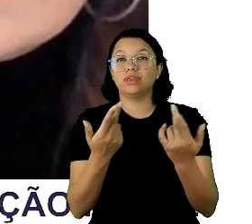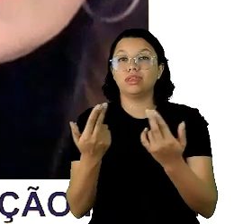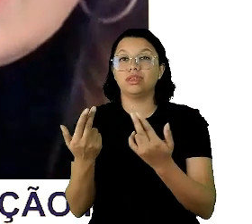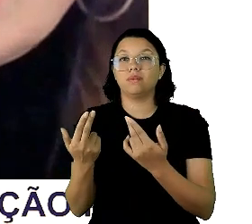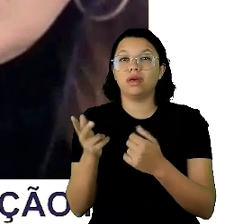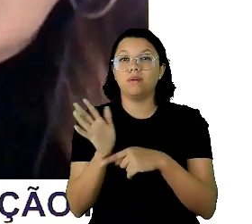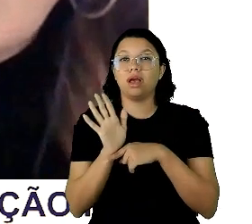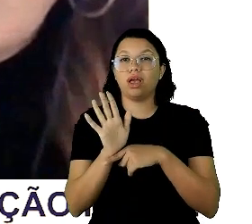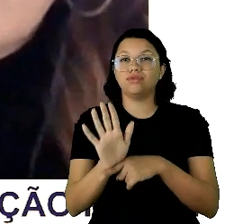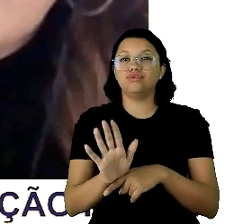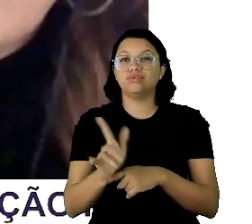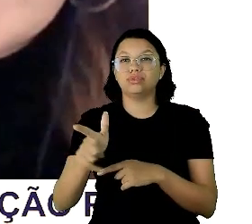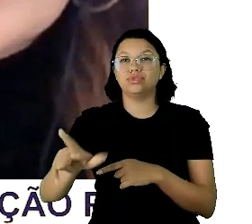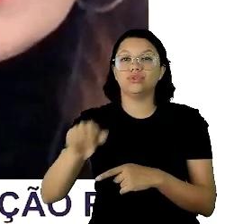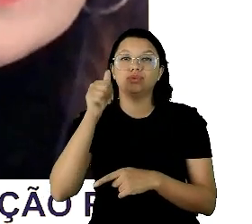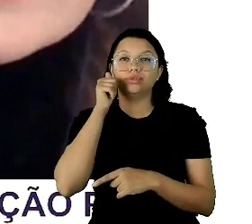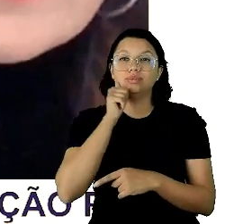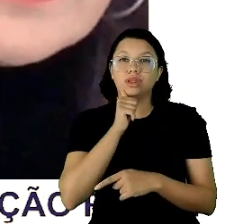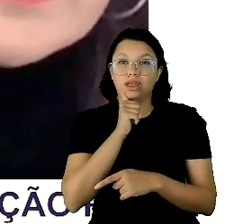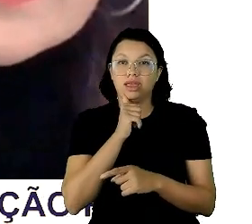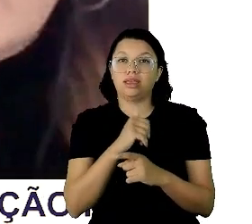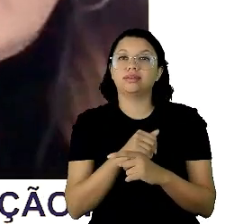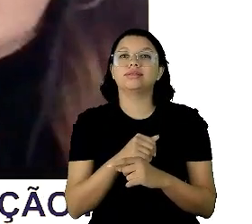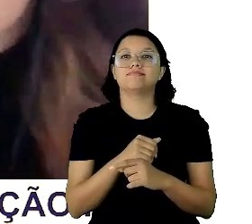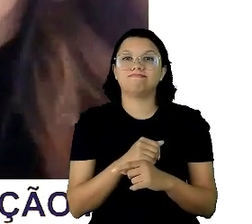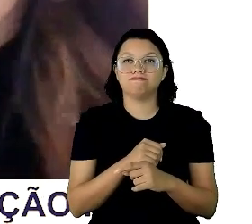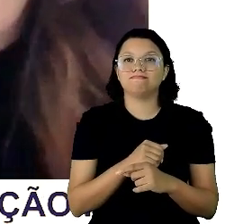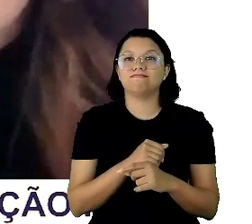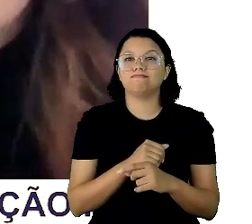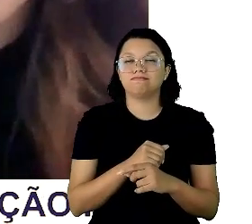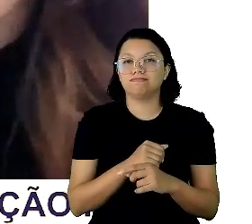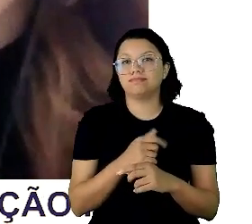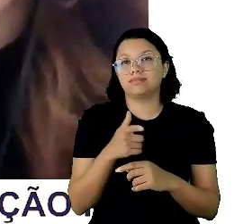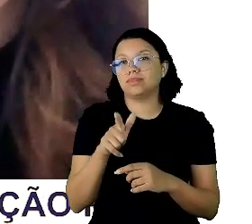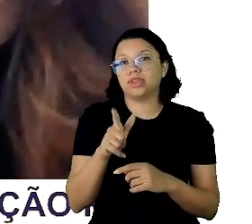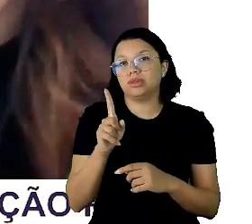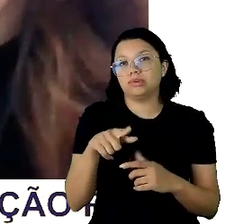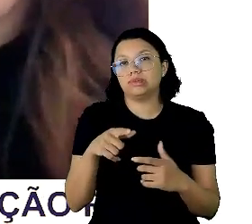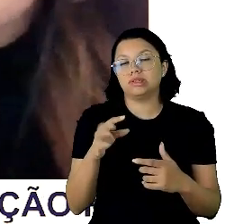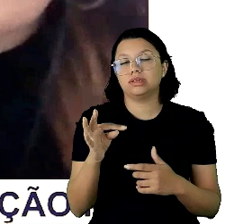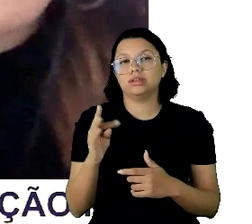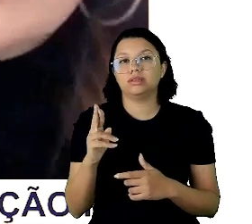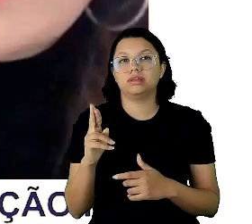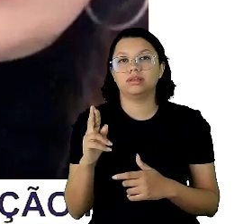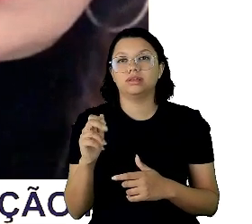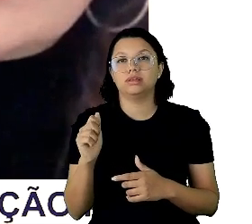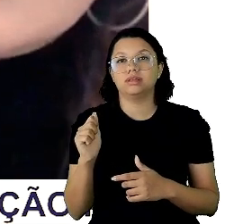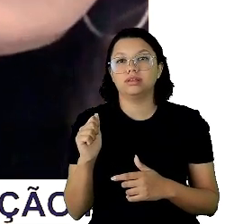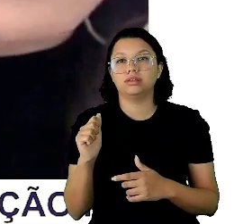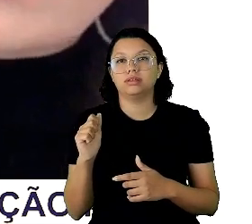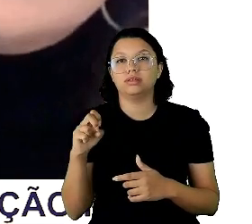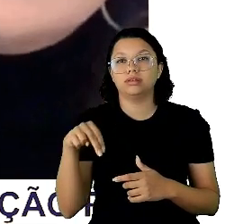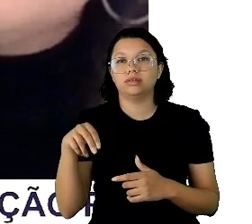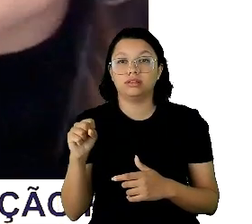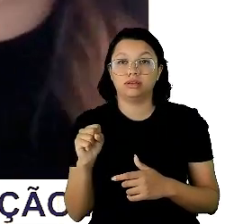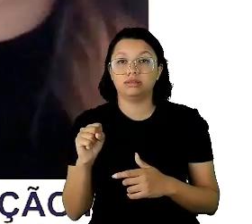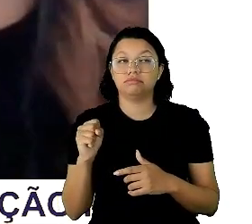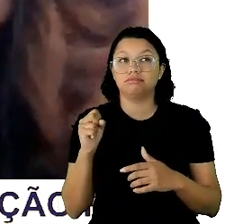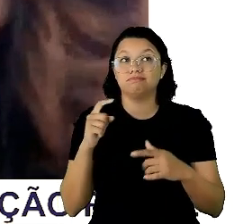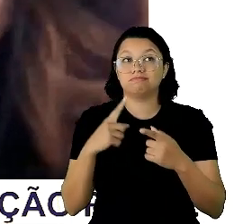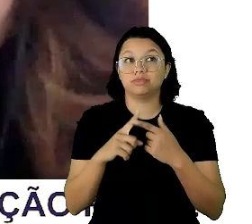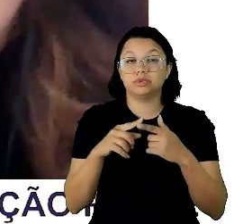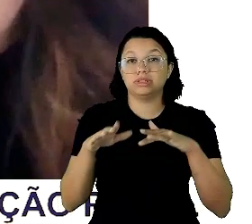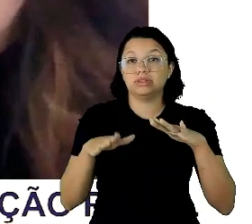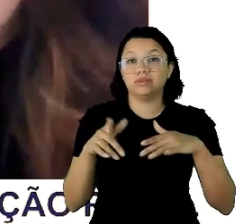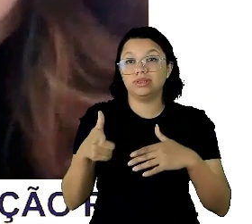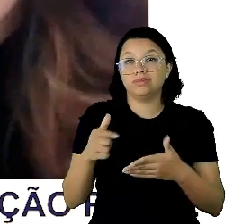em relação às mulheres que não são trans, talvez porque elas também não tenham, talvez elas não tenham esse apoio de